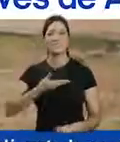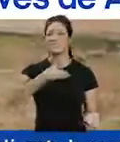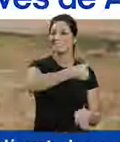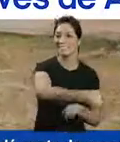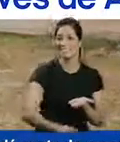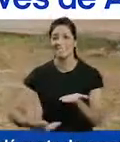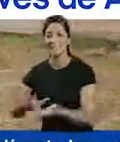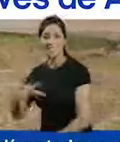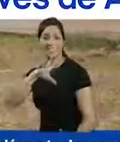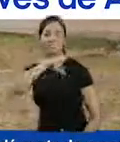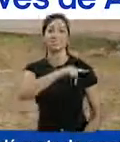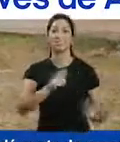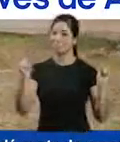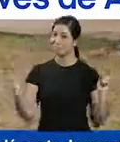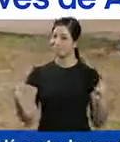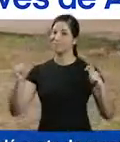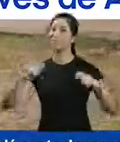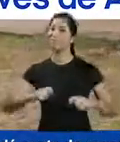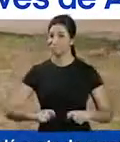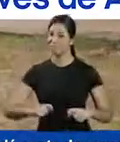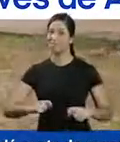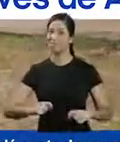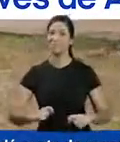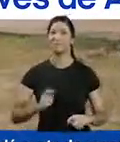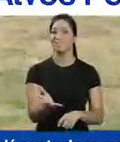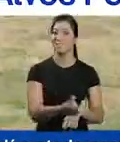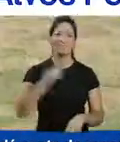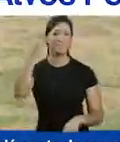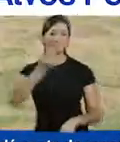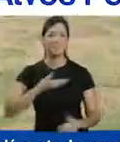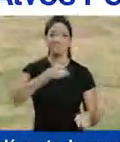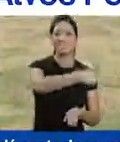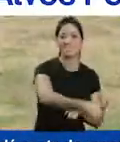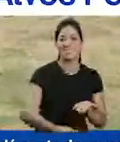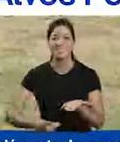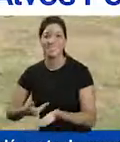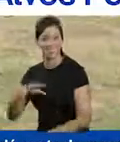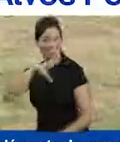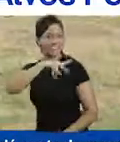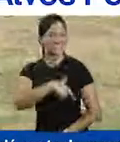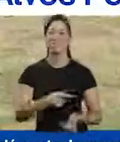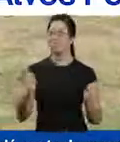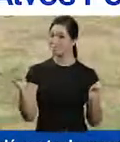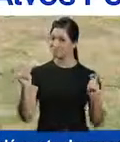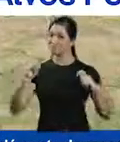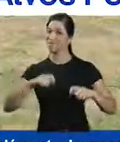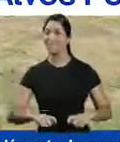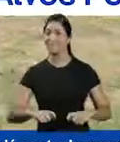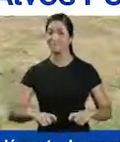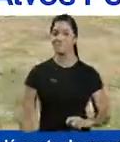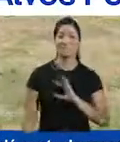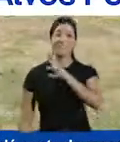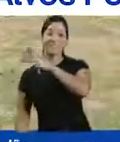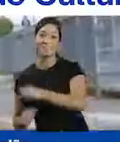há mais perigo também não segurando o celular dela ela me dá conta do recado ele é capaz experiência amigo sempre ao nosso lado dela até